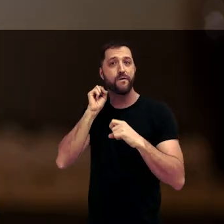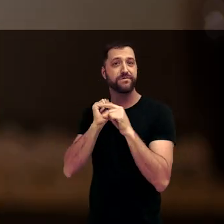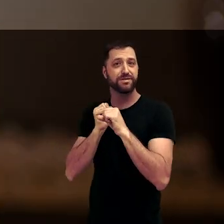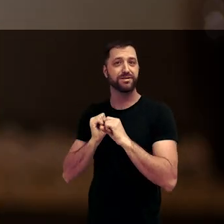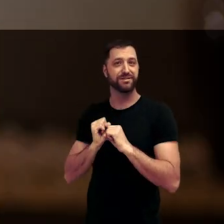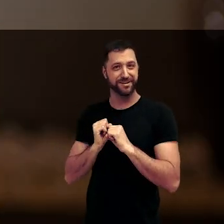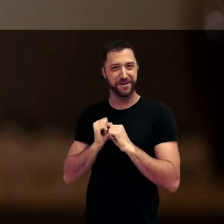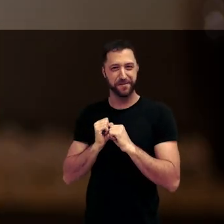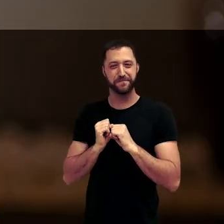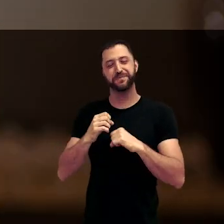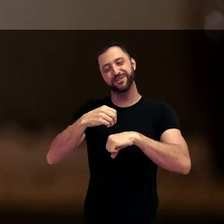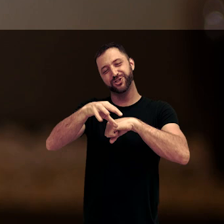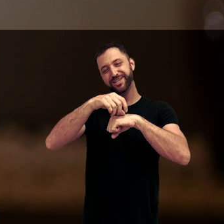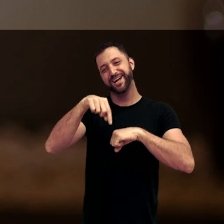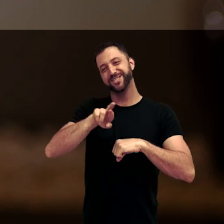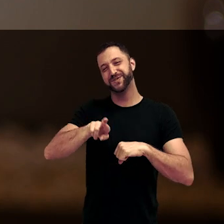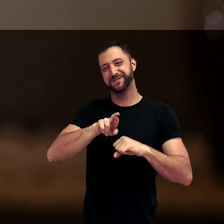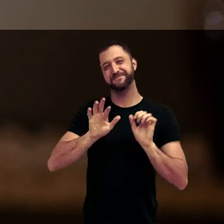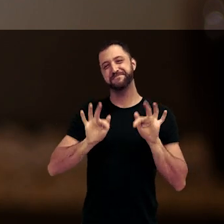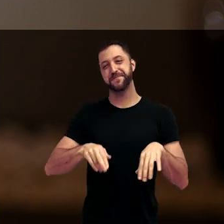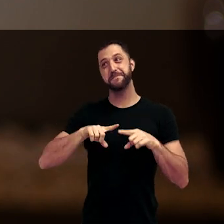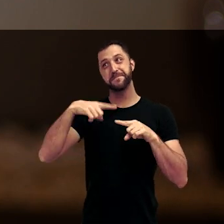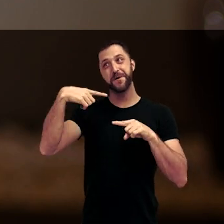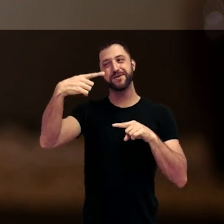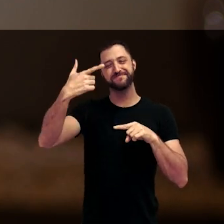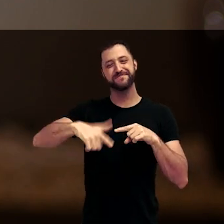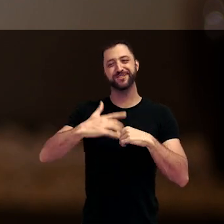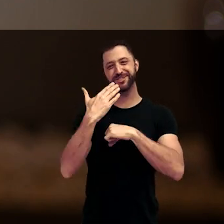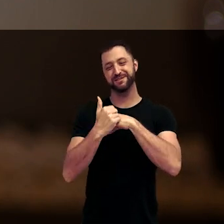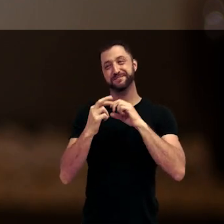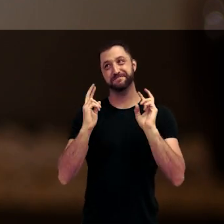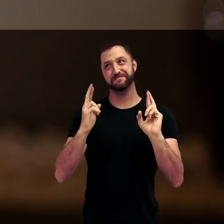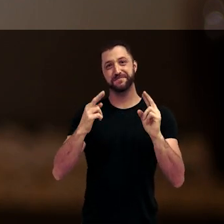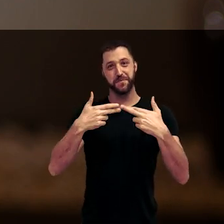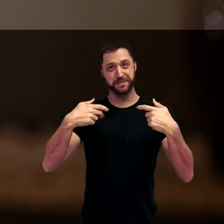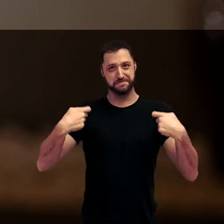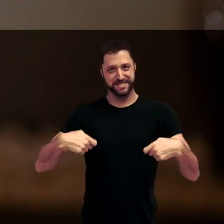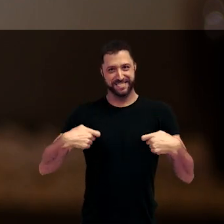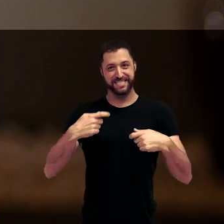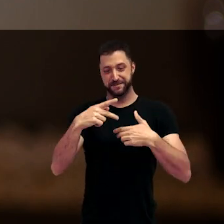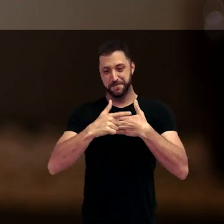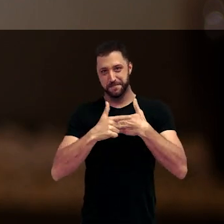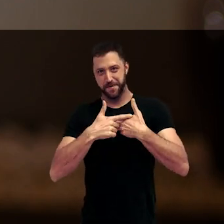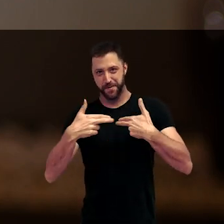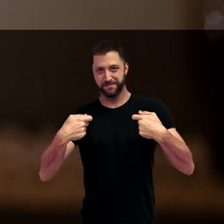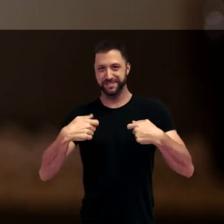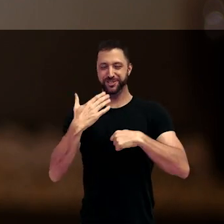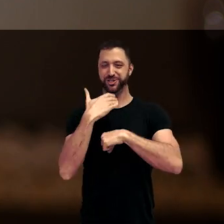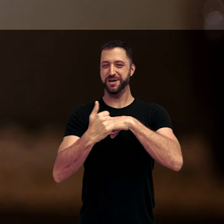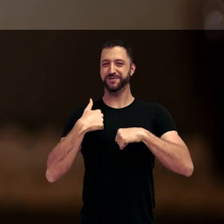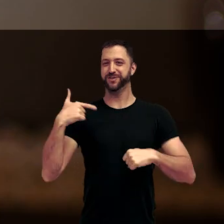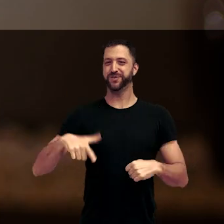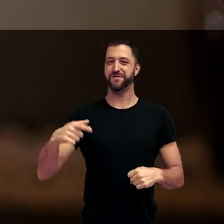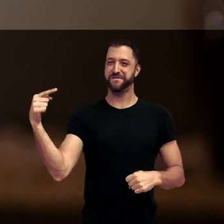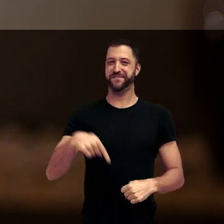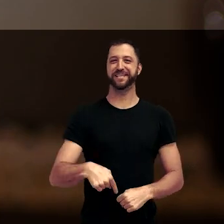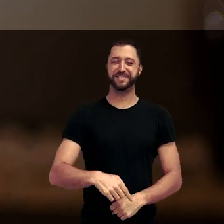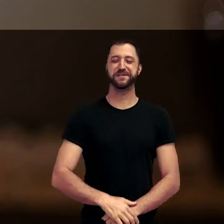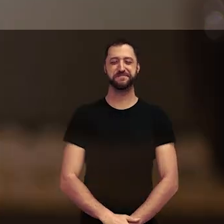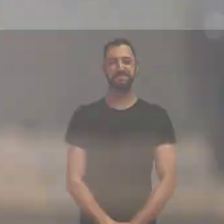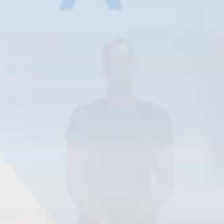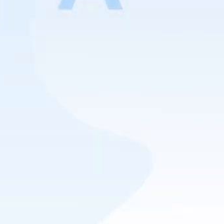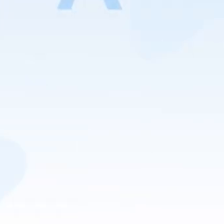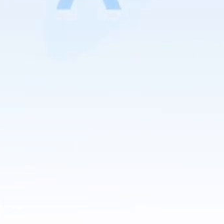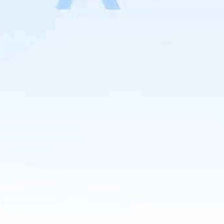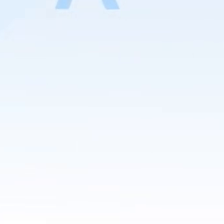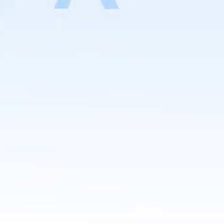foram algumas dicas do Descomplica Ressoar. E até a próxima, pessoal. Espero que vocês gostem e cumpram o seu papel.